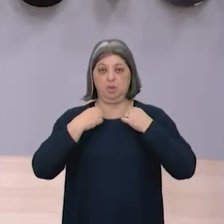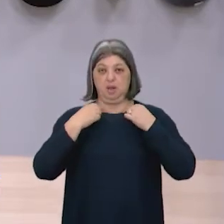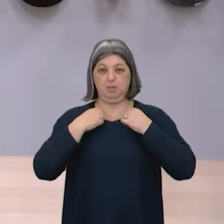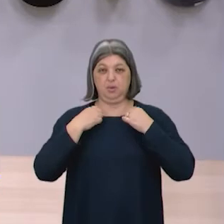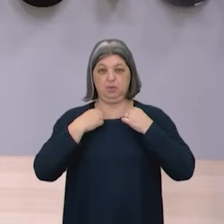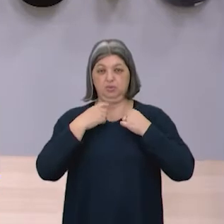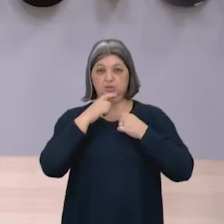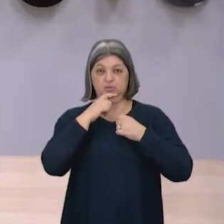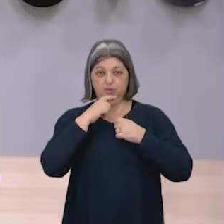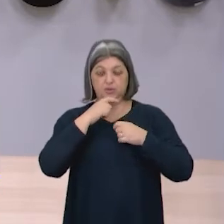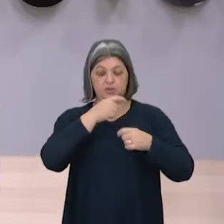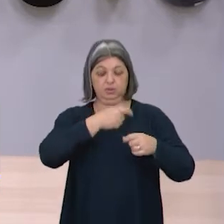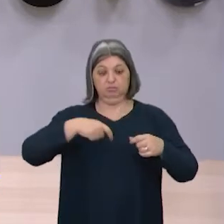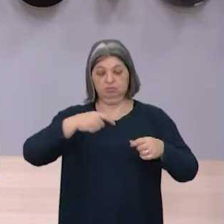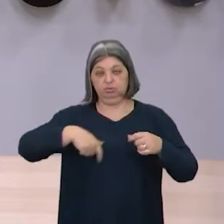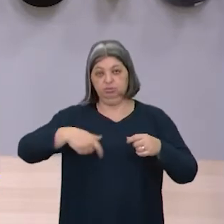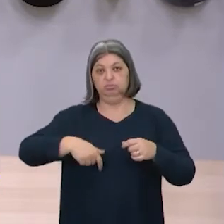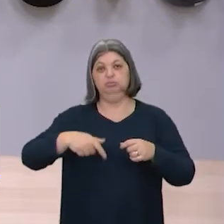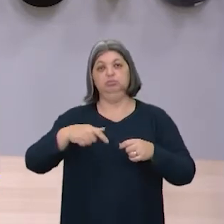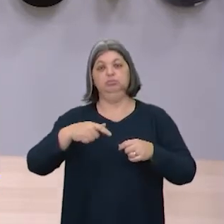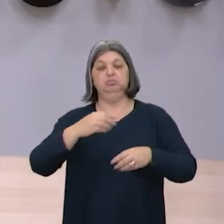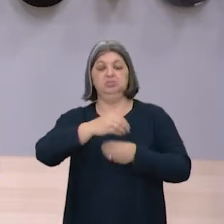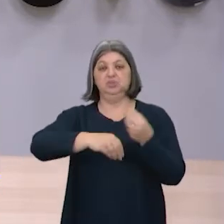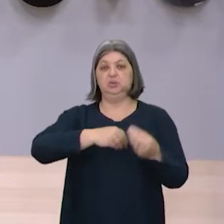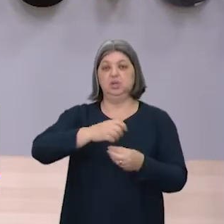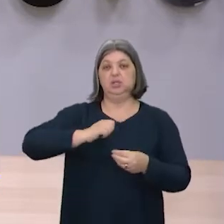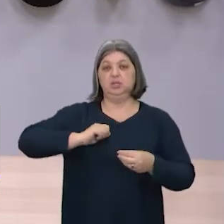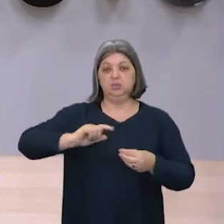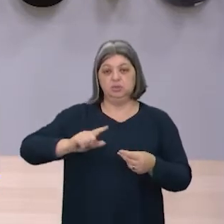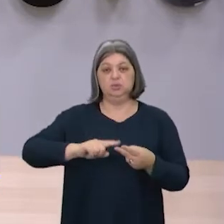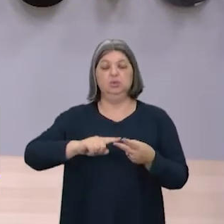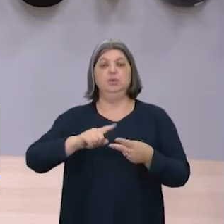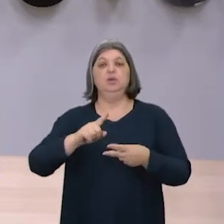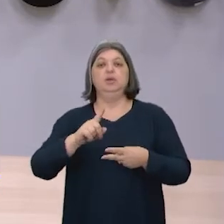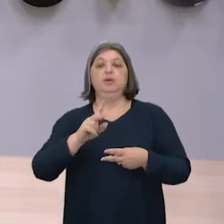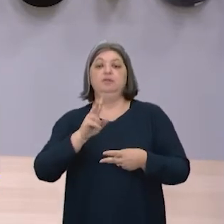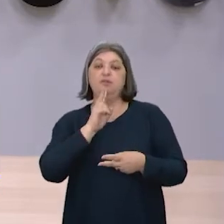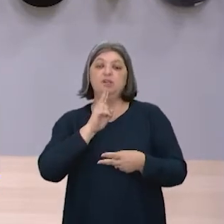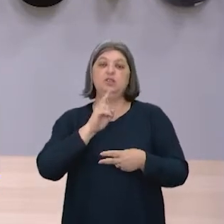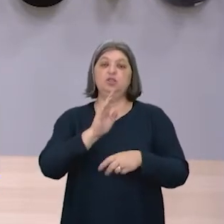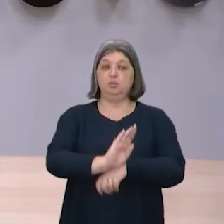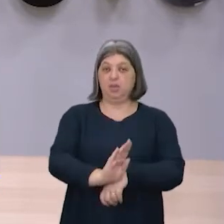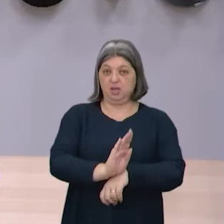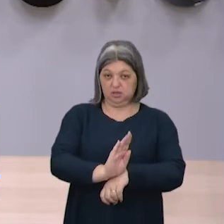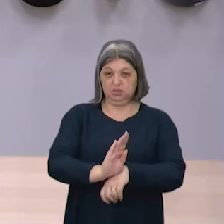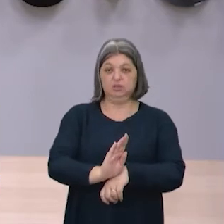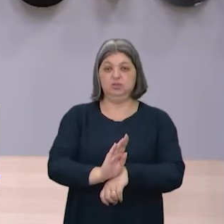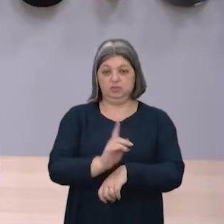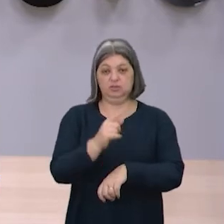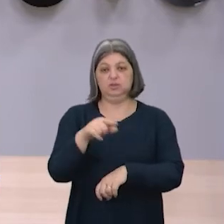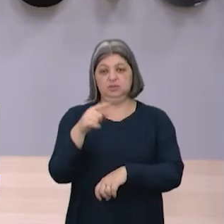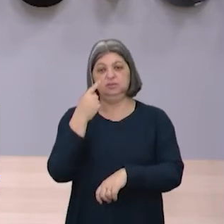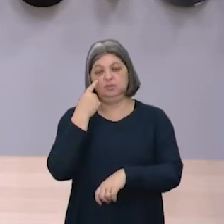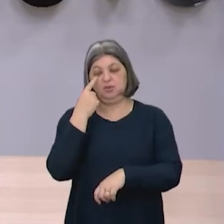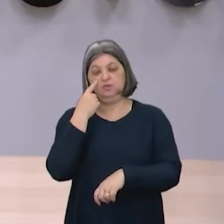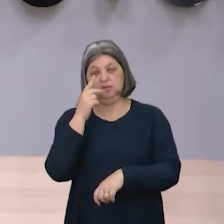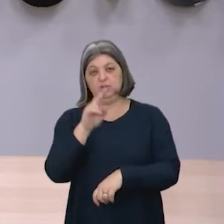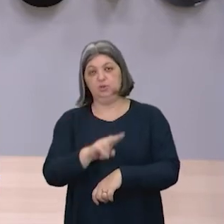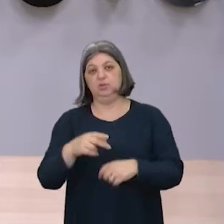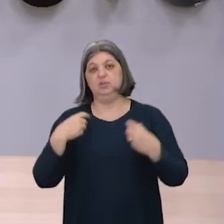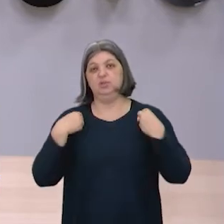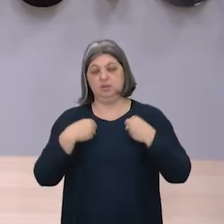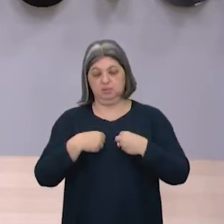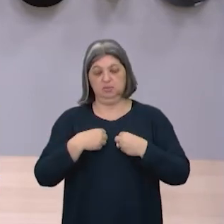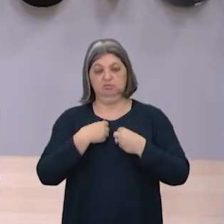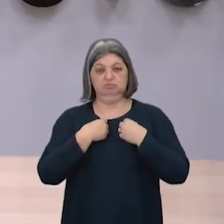listradinha, né? Azul, verde, bege. Vocês vão ver muito essa blusa durante várias aulas, tá? E não sou uma mulher